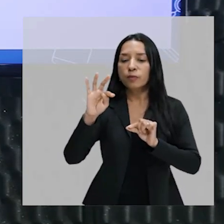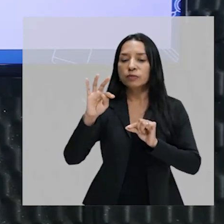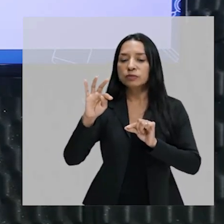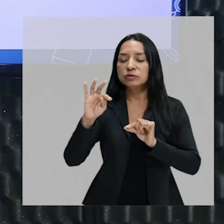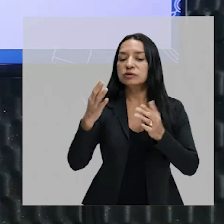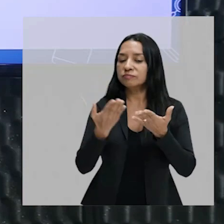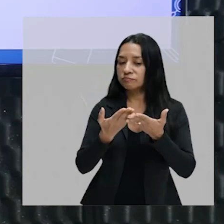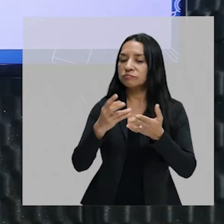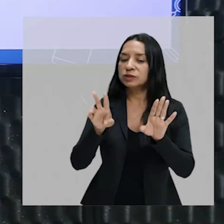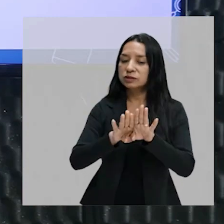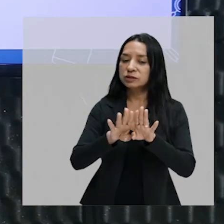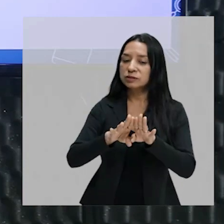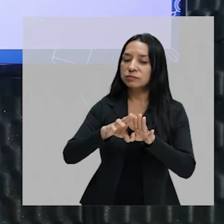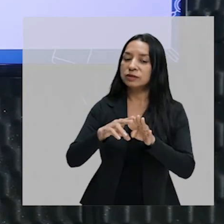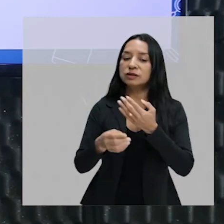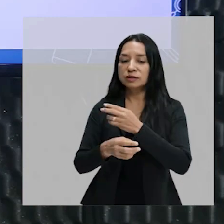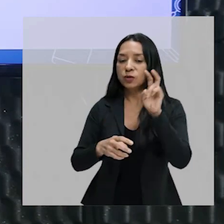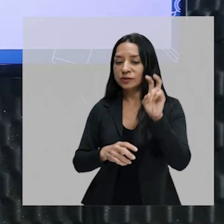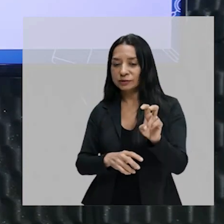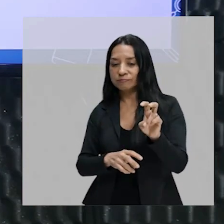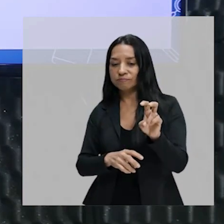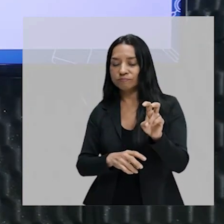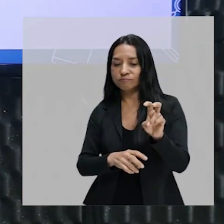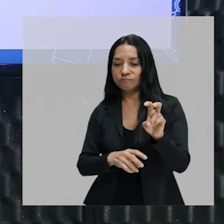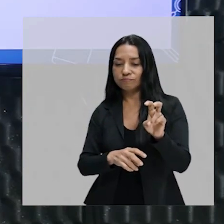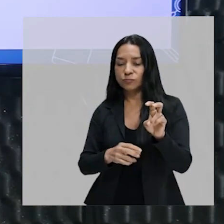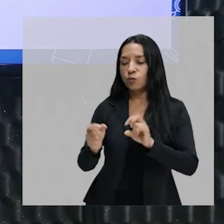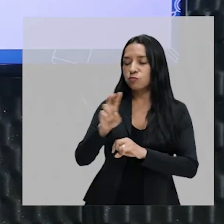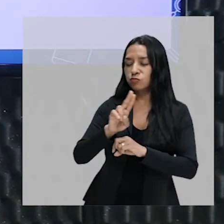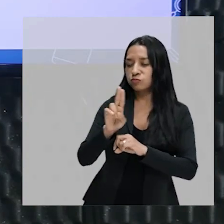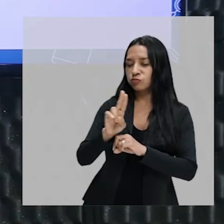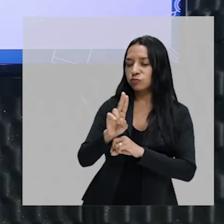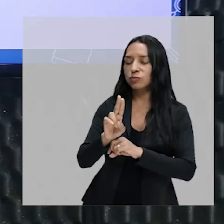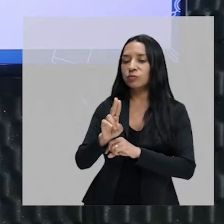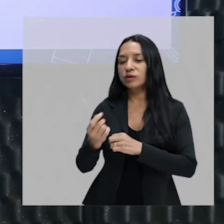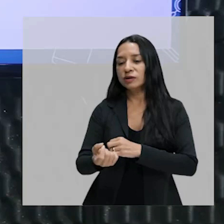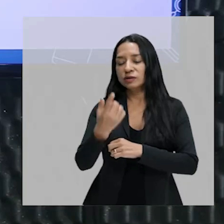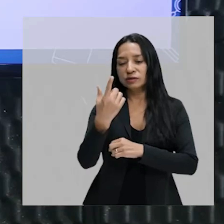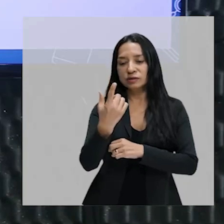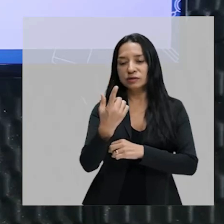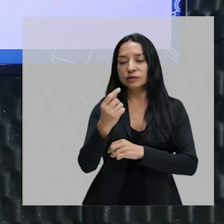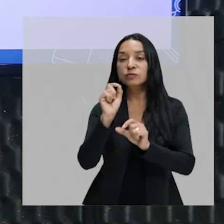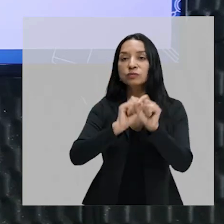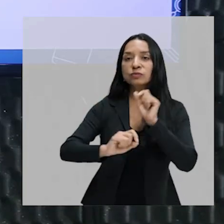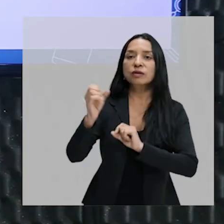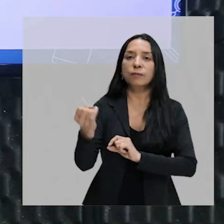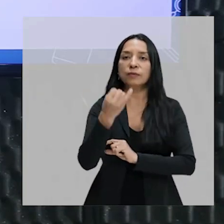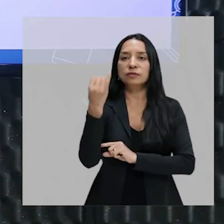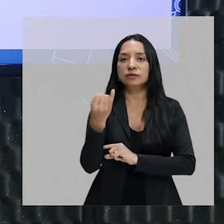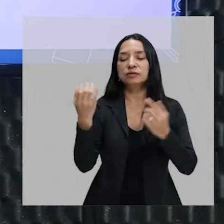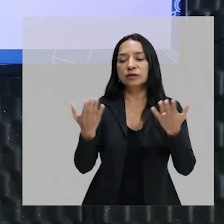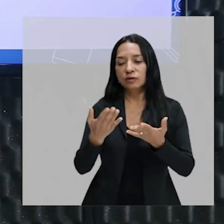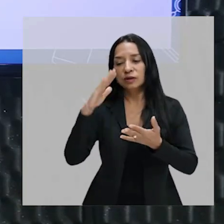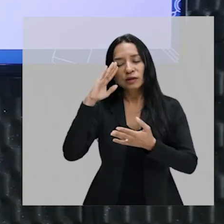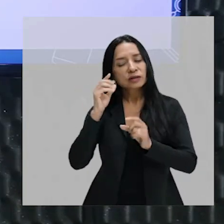experimentos de nidan e spalazane é um monte de nome estranho mas a gente O importante o que é importante aqui é que